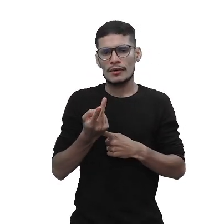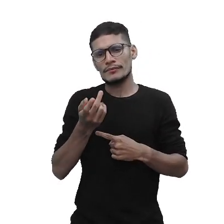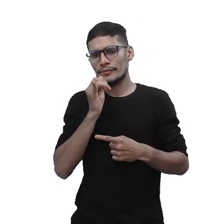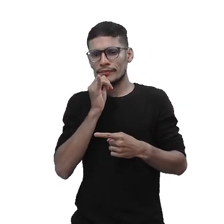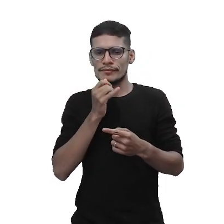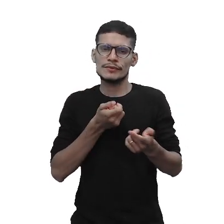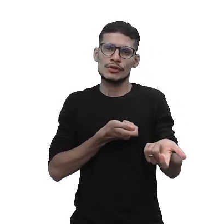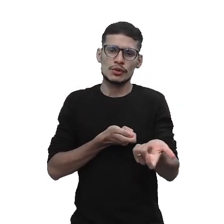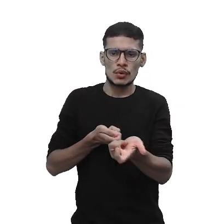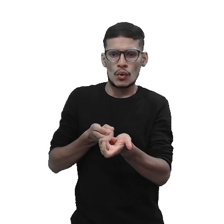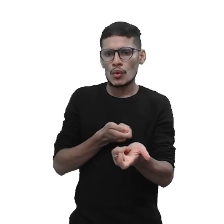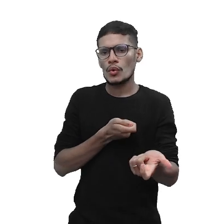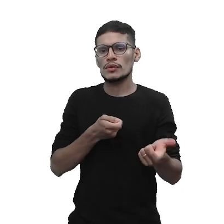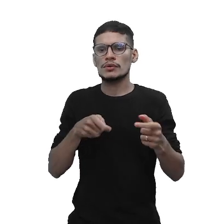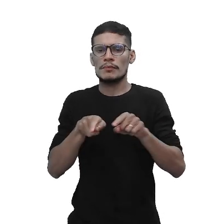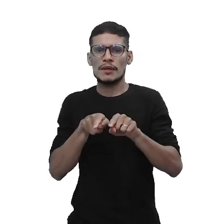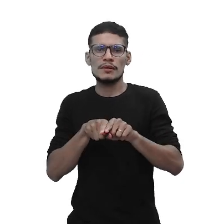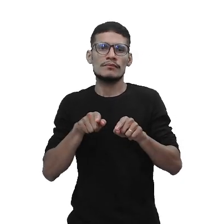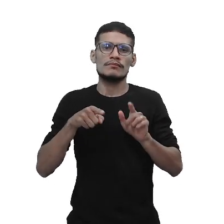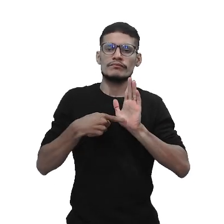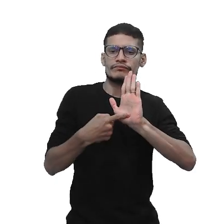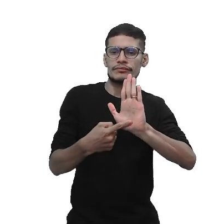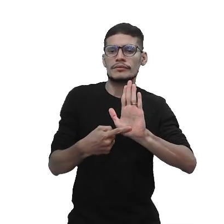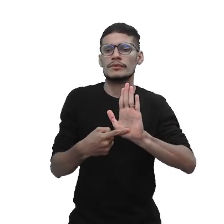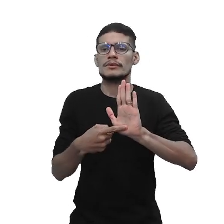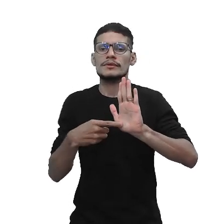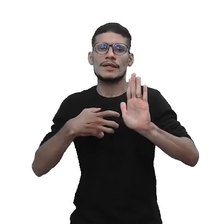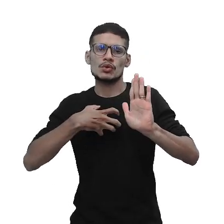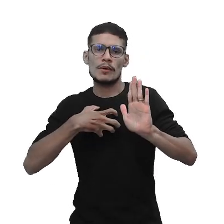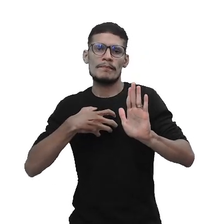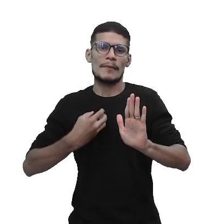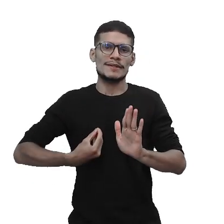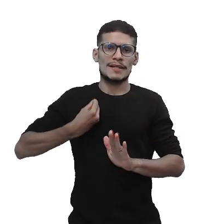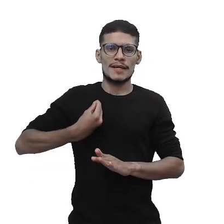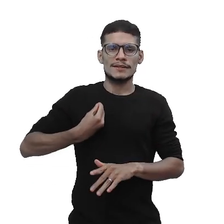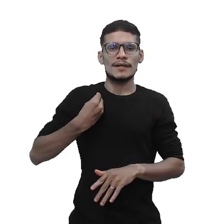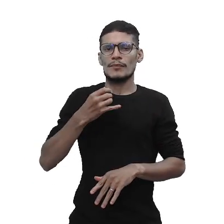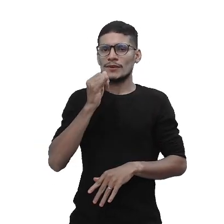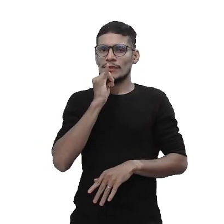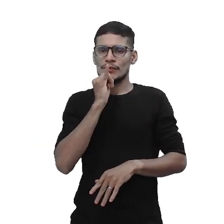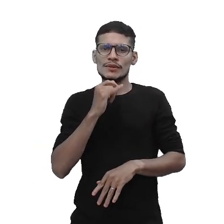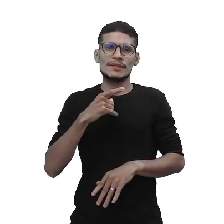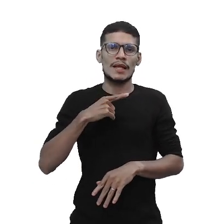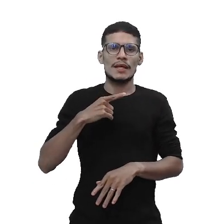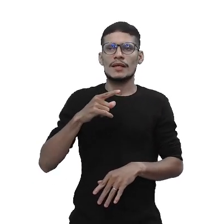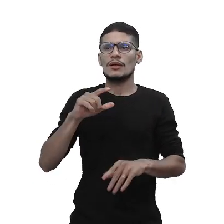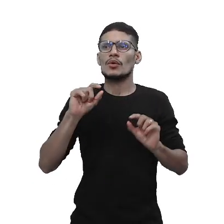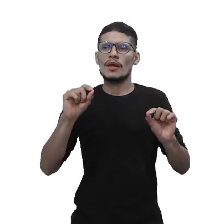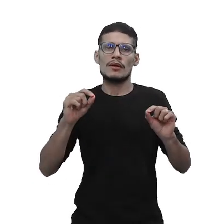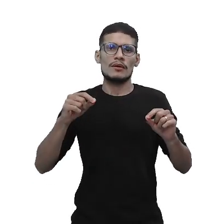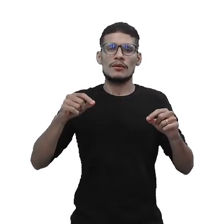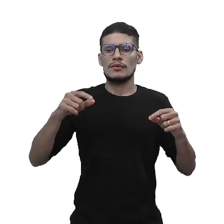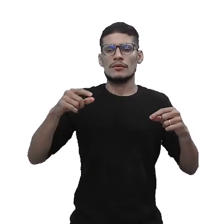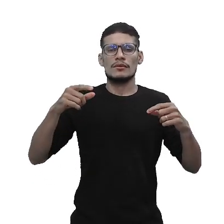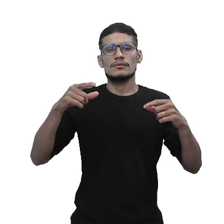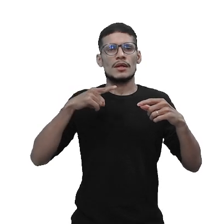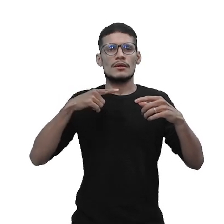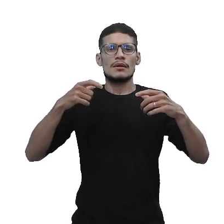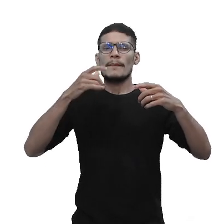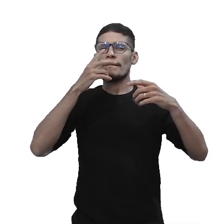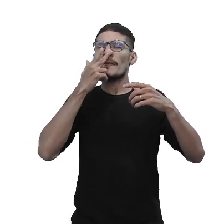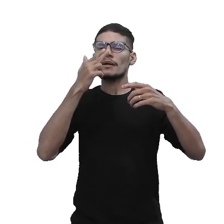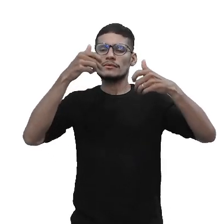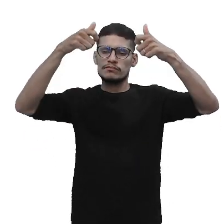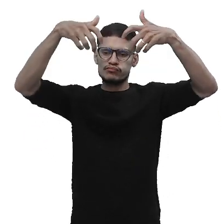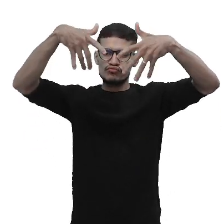sinalizações e sensores, né, de presença, que a gente vê muito hoje em dia para evitar, né, você bota aquela cortina, né, de infravermelho, que aí a pessoa, quando ela coloca